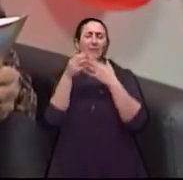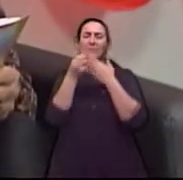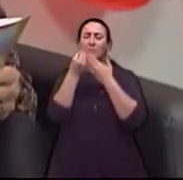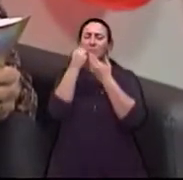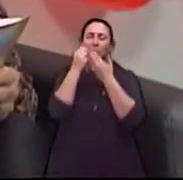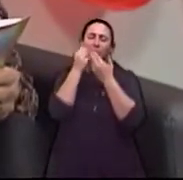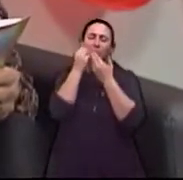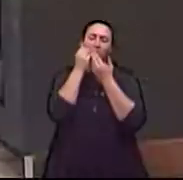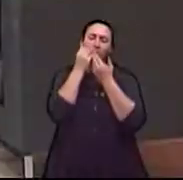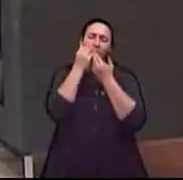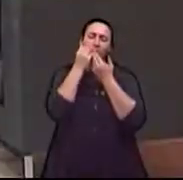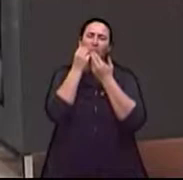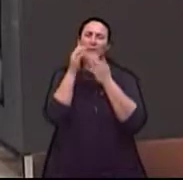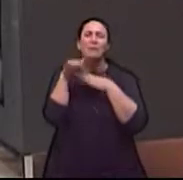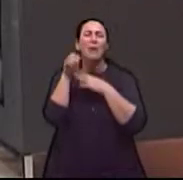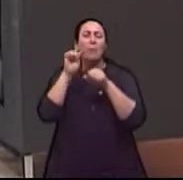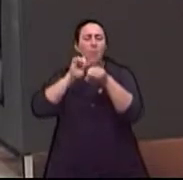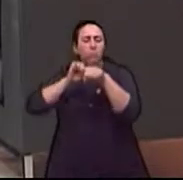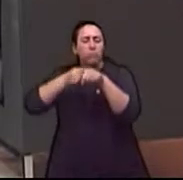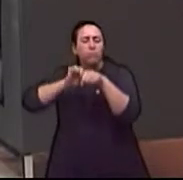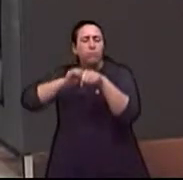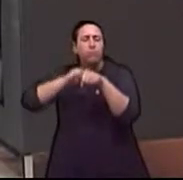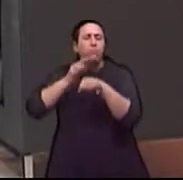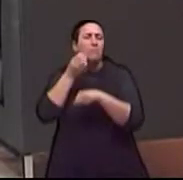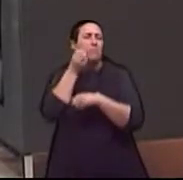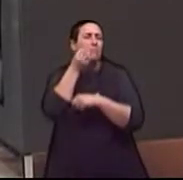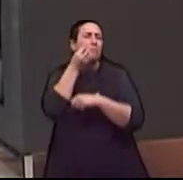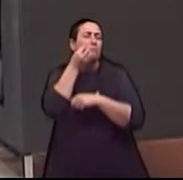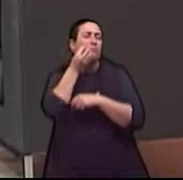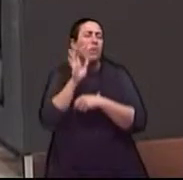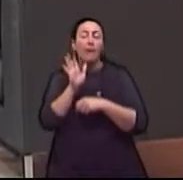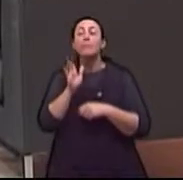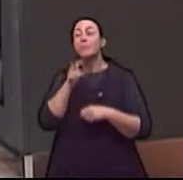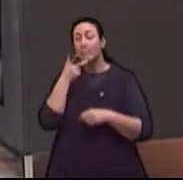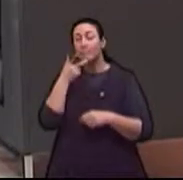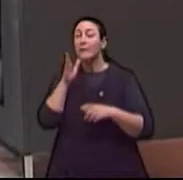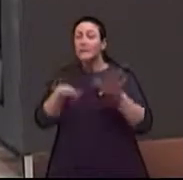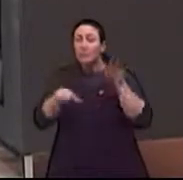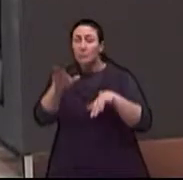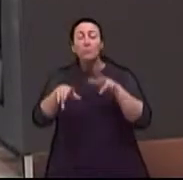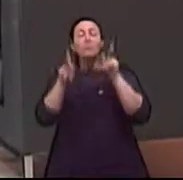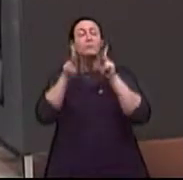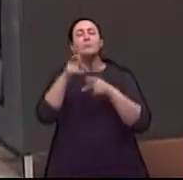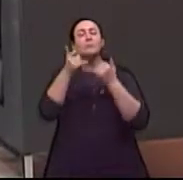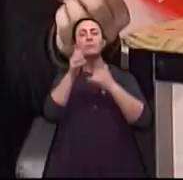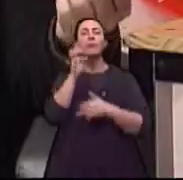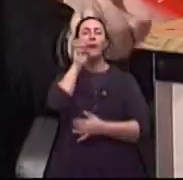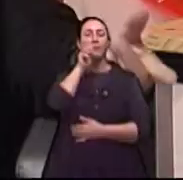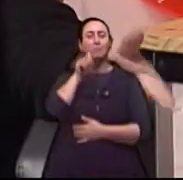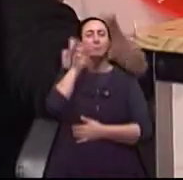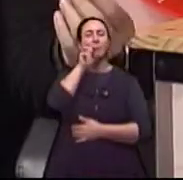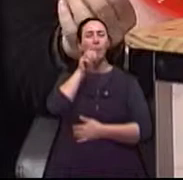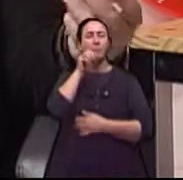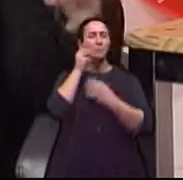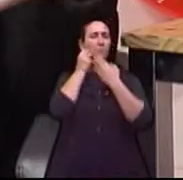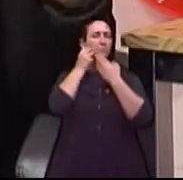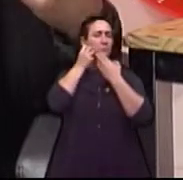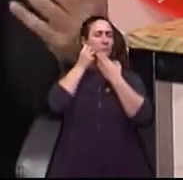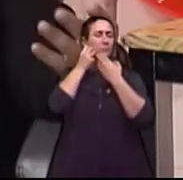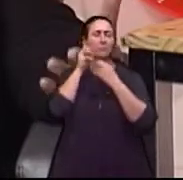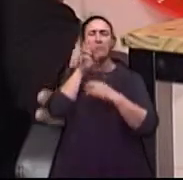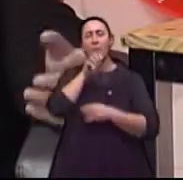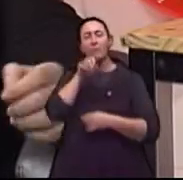uma bolinha exatamente às vezes essas bolinhas surgem por excesso de trauma até de mastigação você morde se repetir novamente